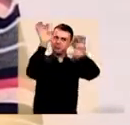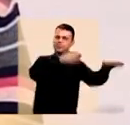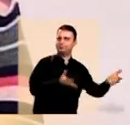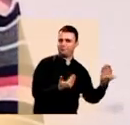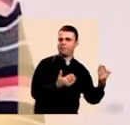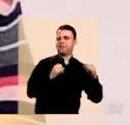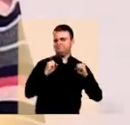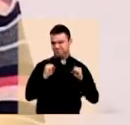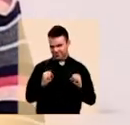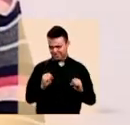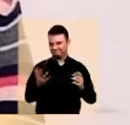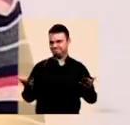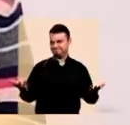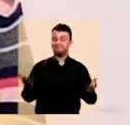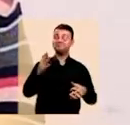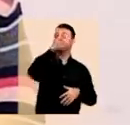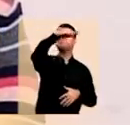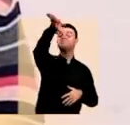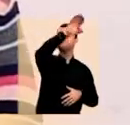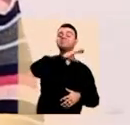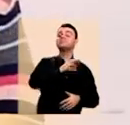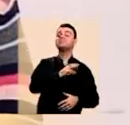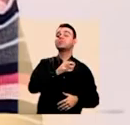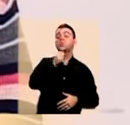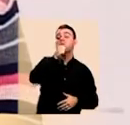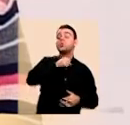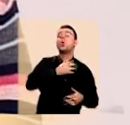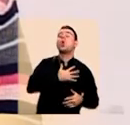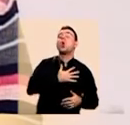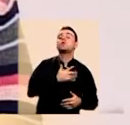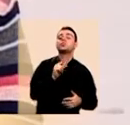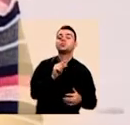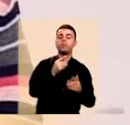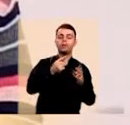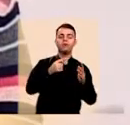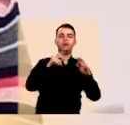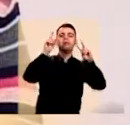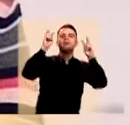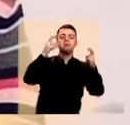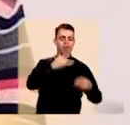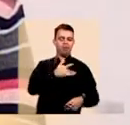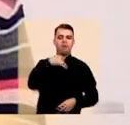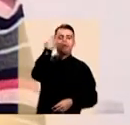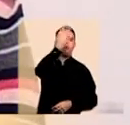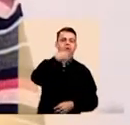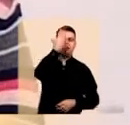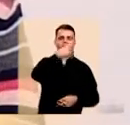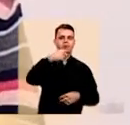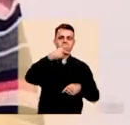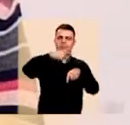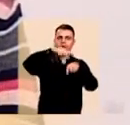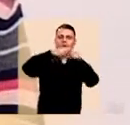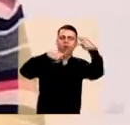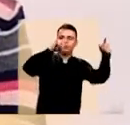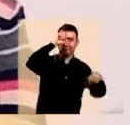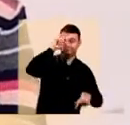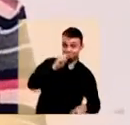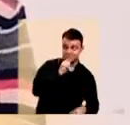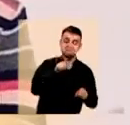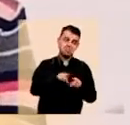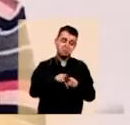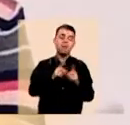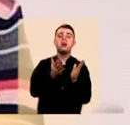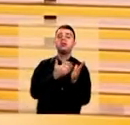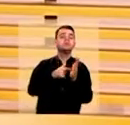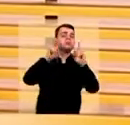eles. E assim, os idosos, eles gostam muito de ler romances, mas romances estrangeiros. E